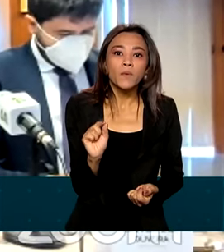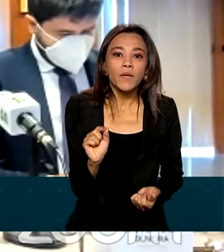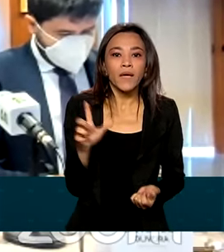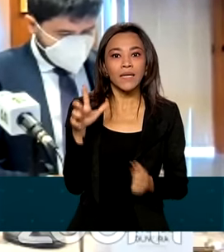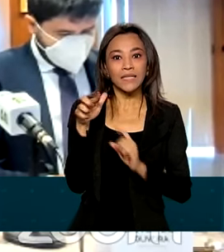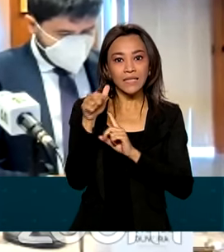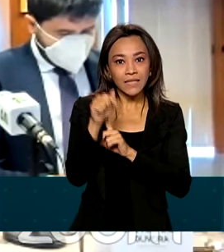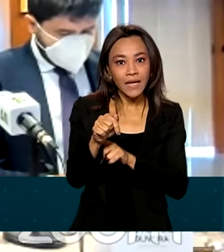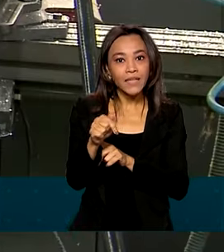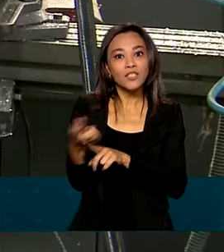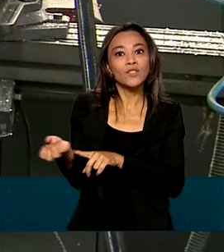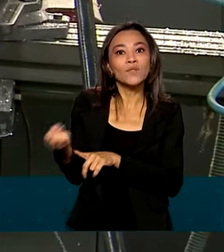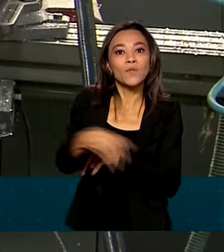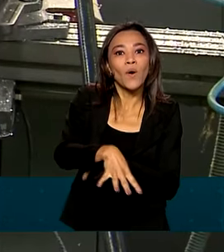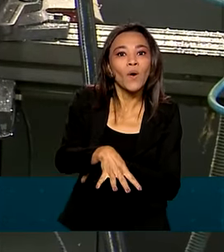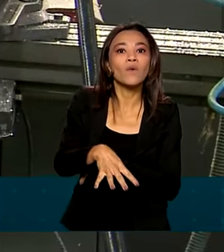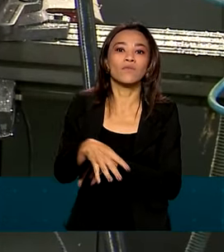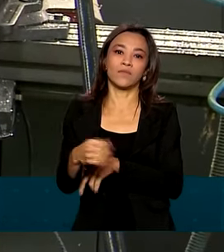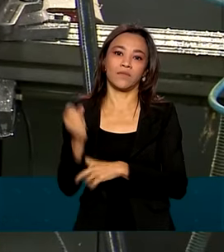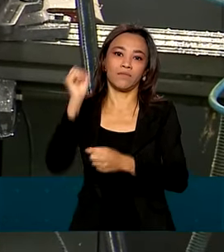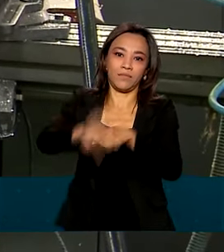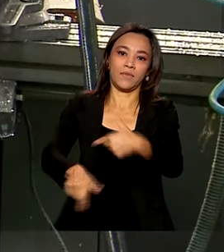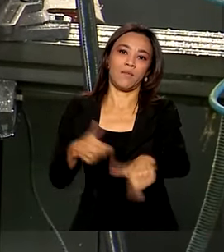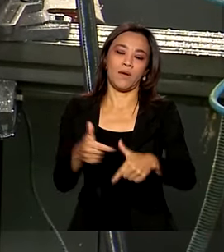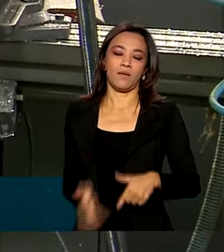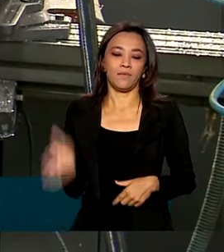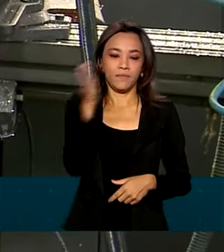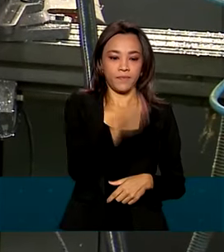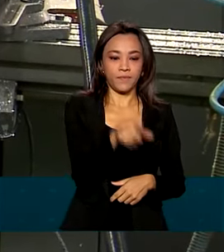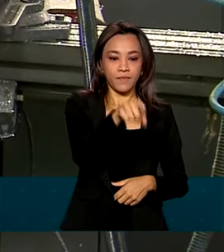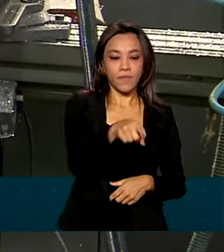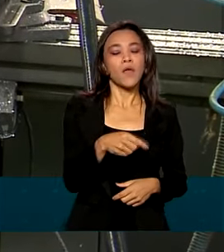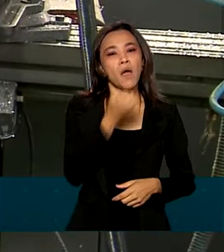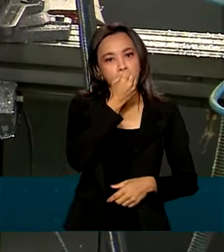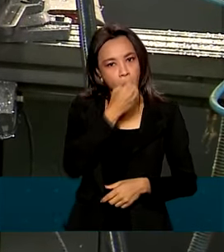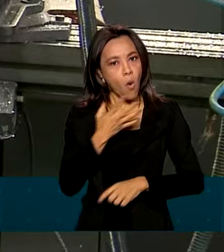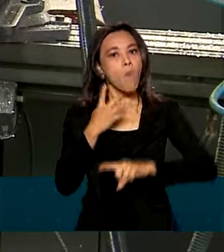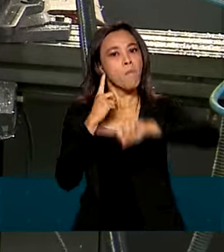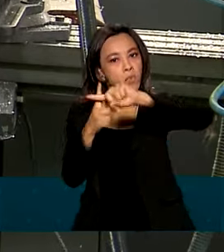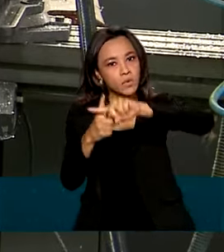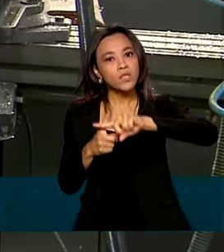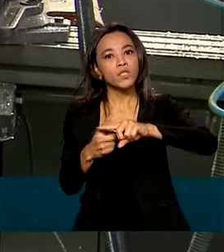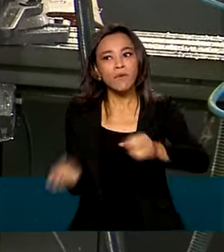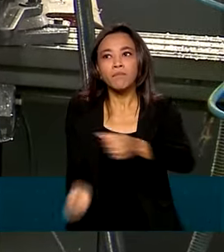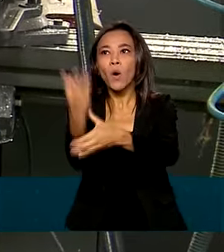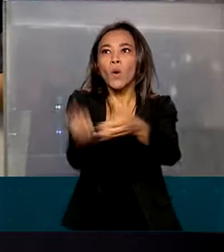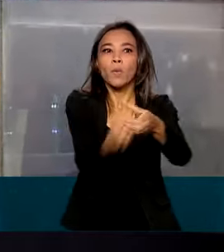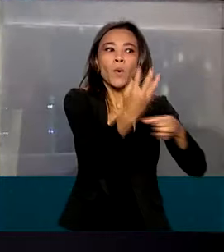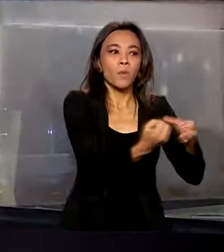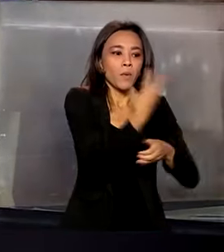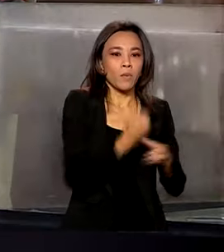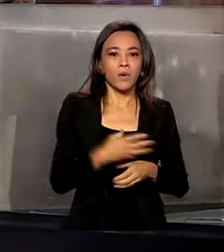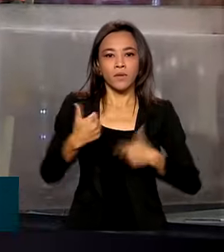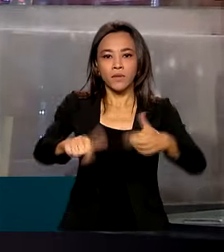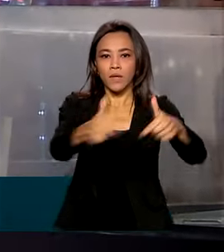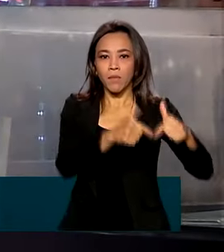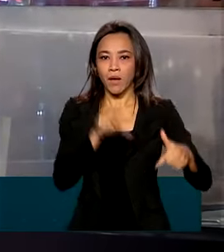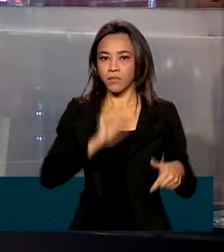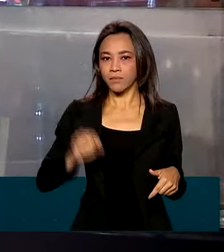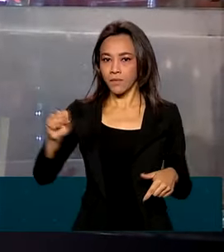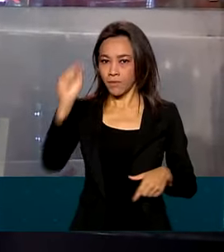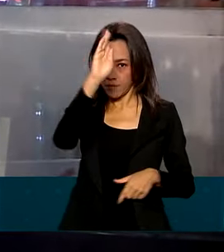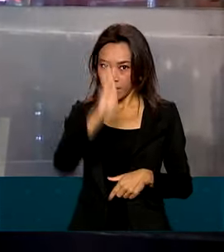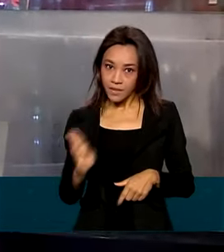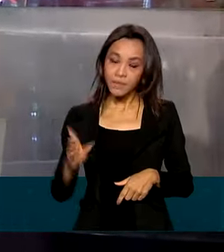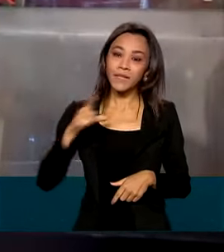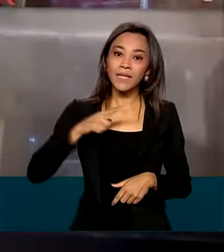sete novos empregos o saldo na geração de empregos é positivo em todas as regiões do país e atingir